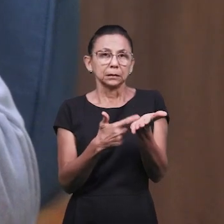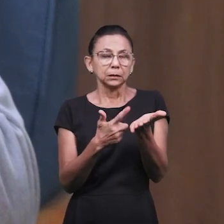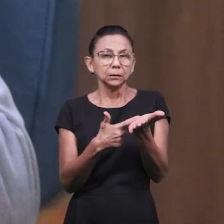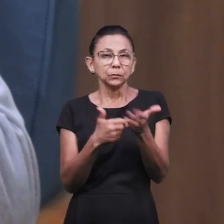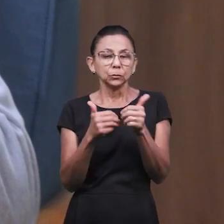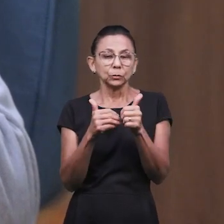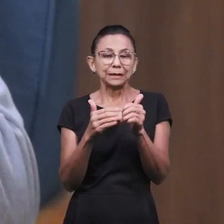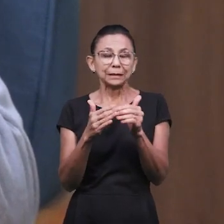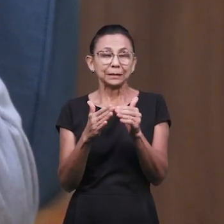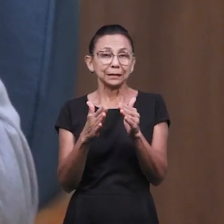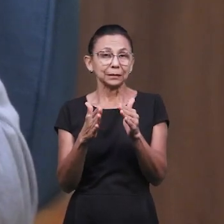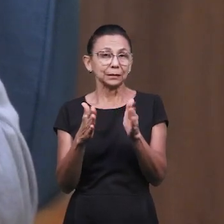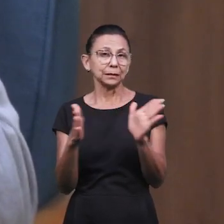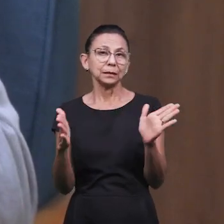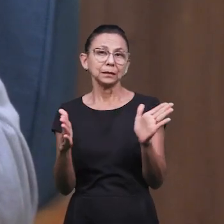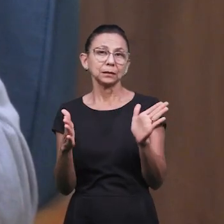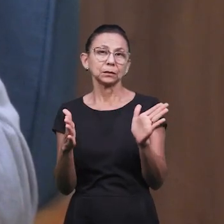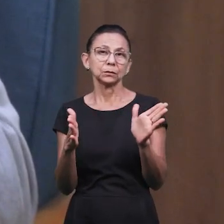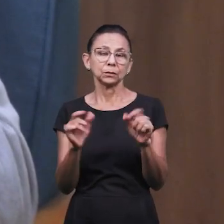expressão belíssima.